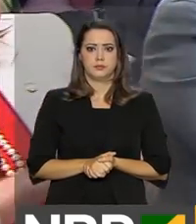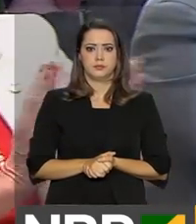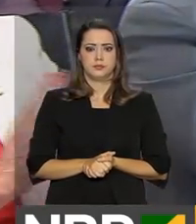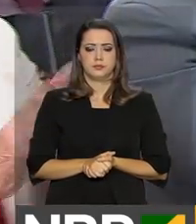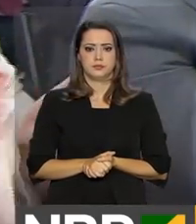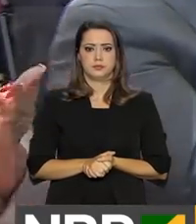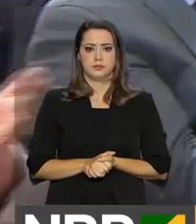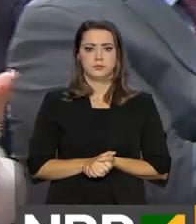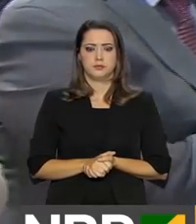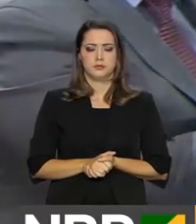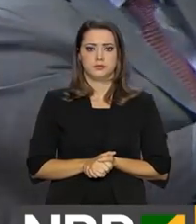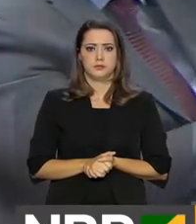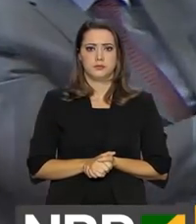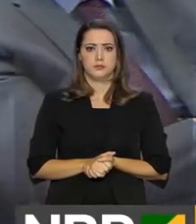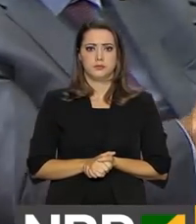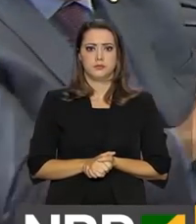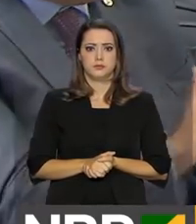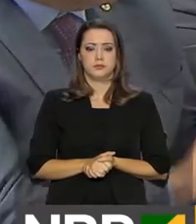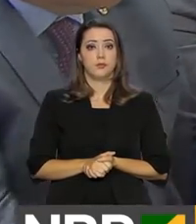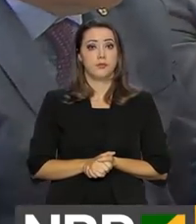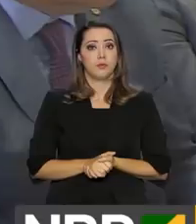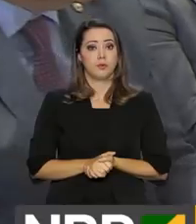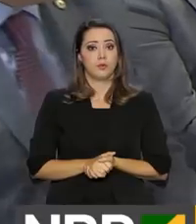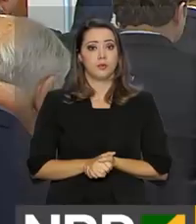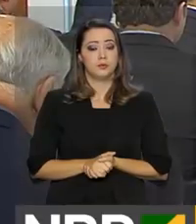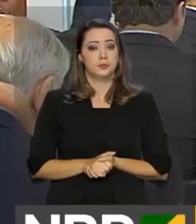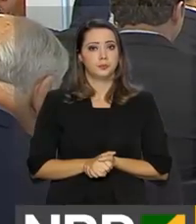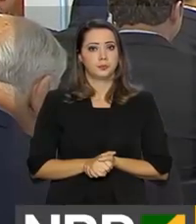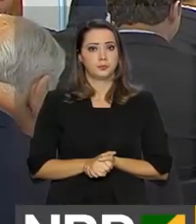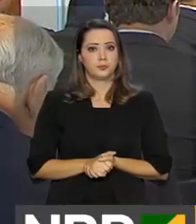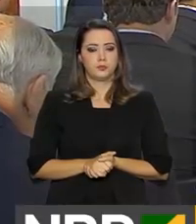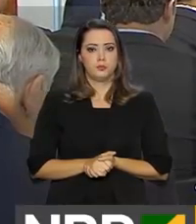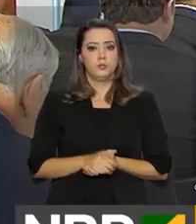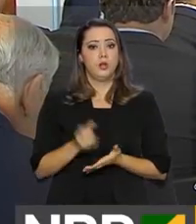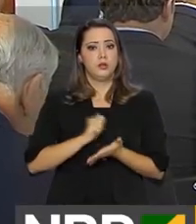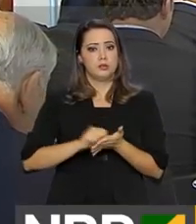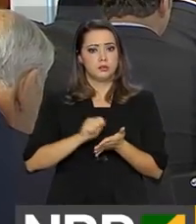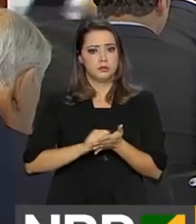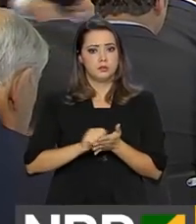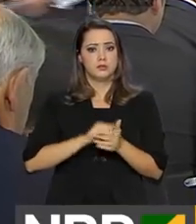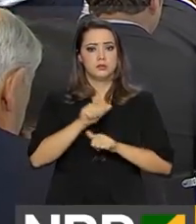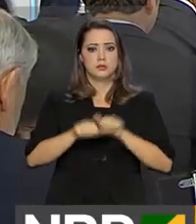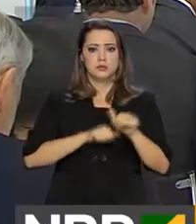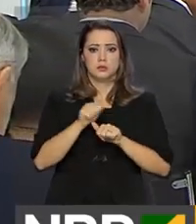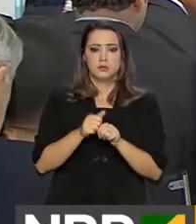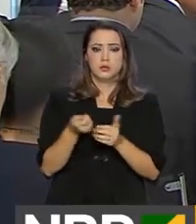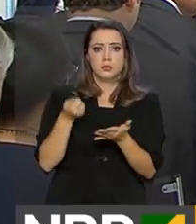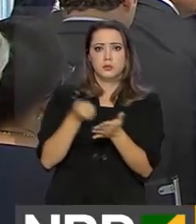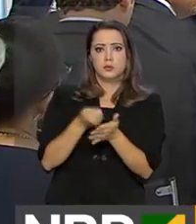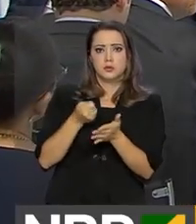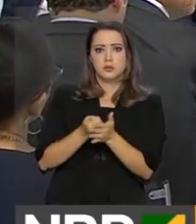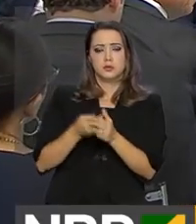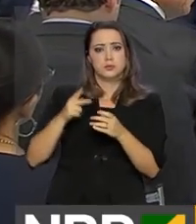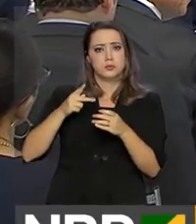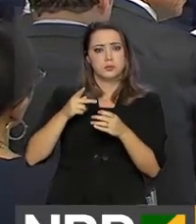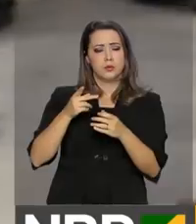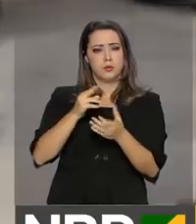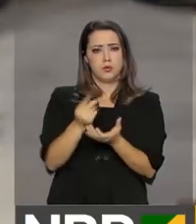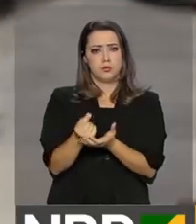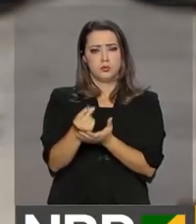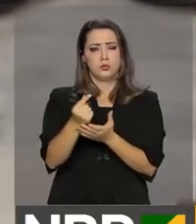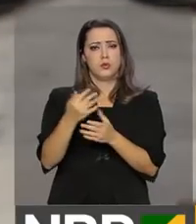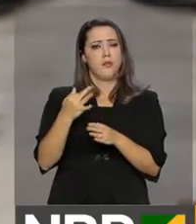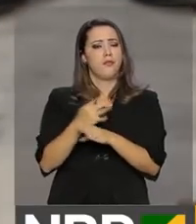nesse momento o presidente da república sanciona lei que altera a compensação financeira pela exploração de recursos